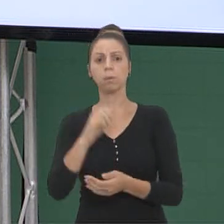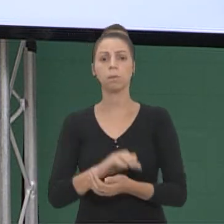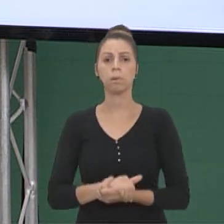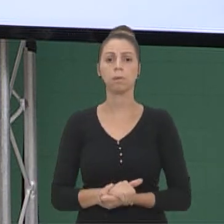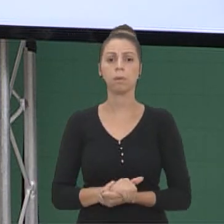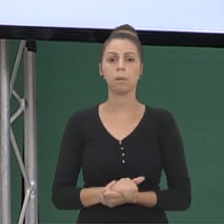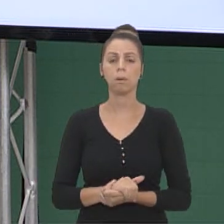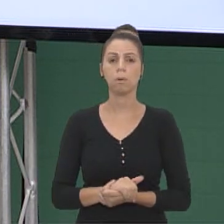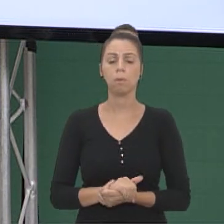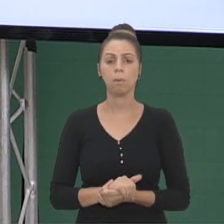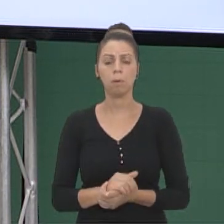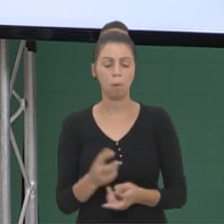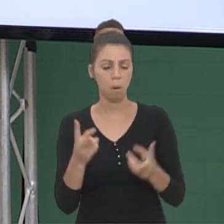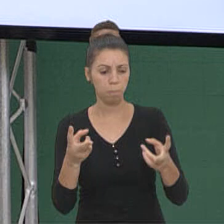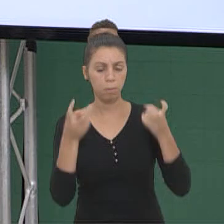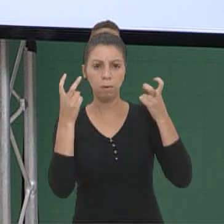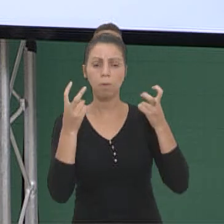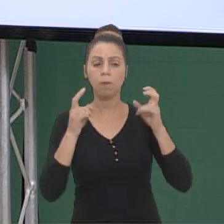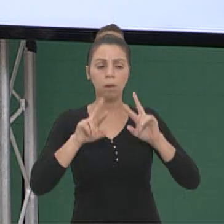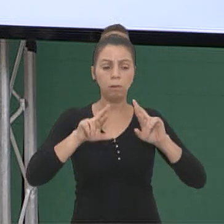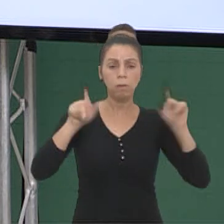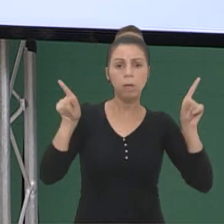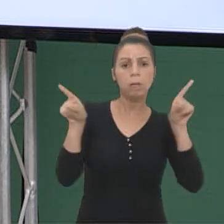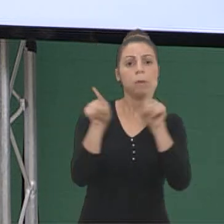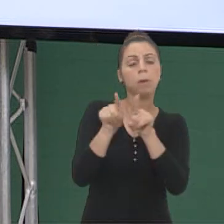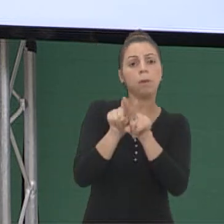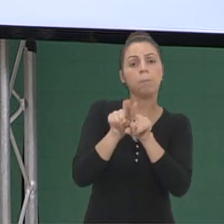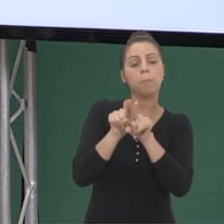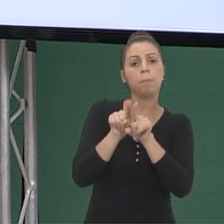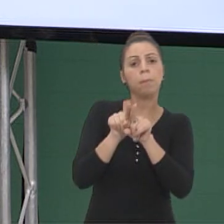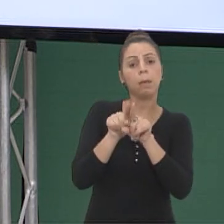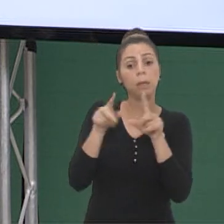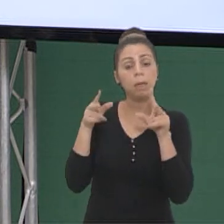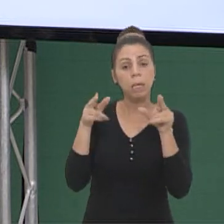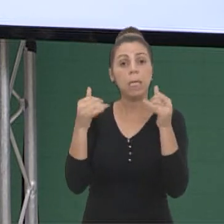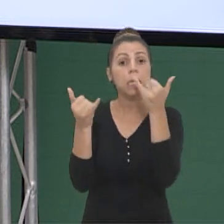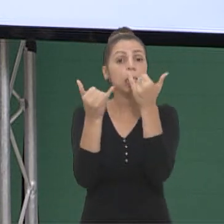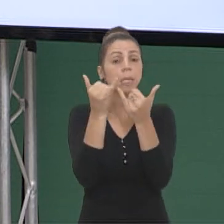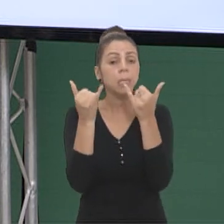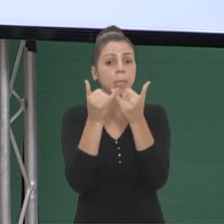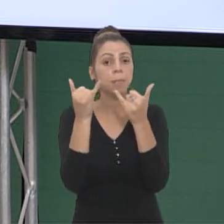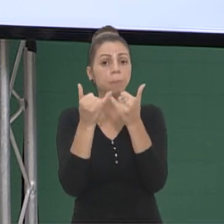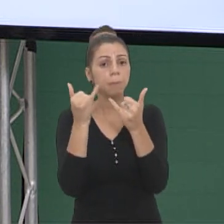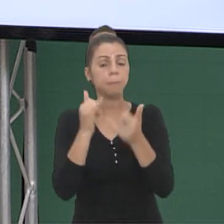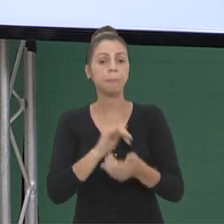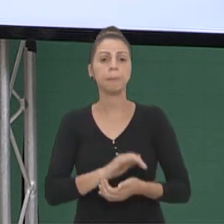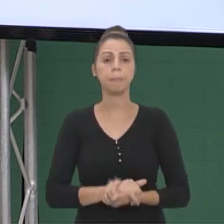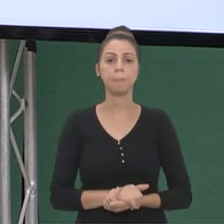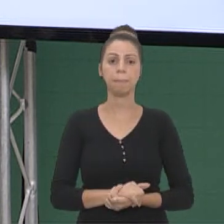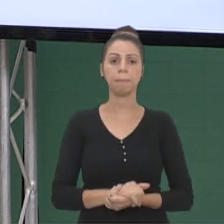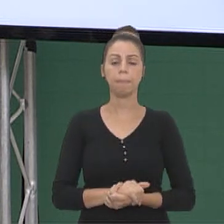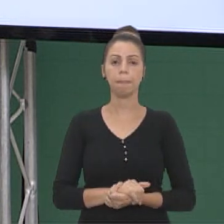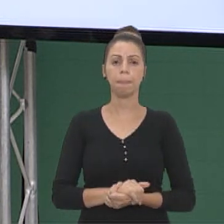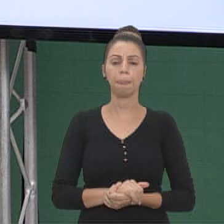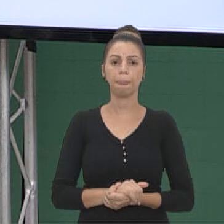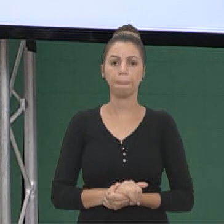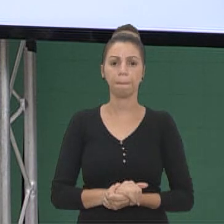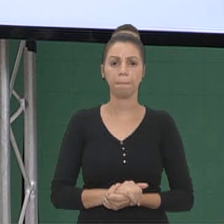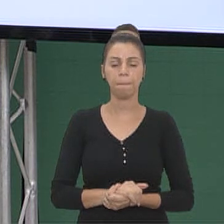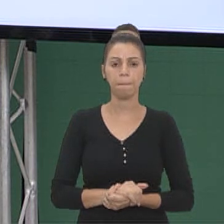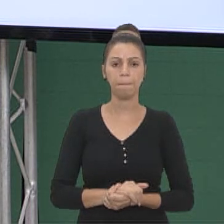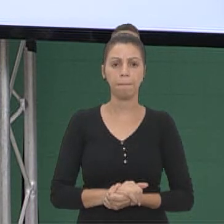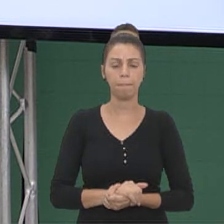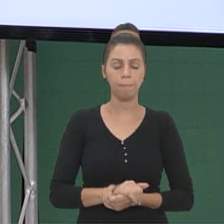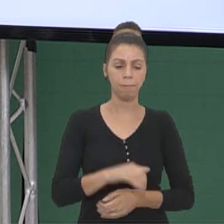observar algumas diferenças e algumas semelhanças. Então se nós olhamos para a palavra sonrisa e observamos na língua portuguesa a